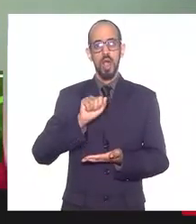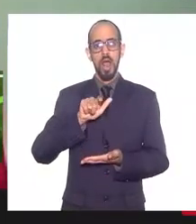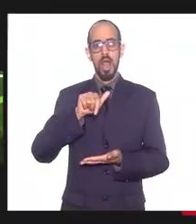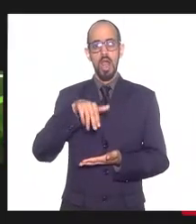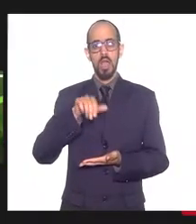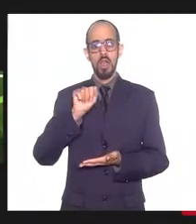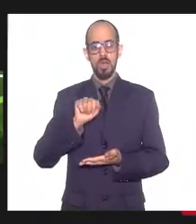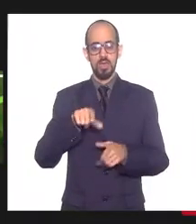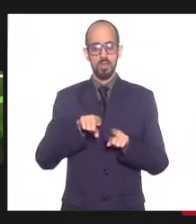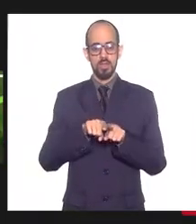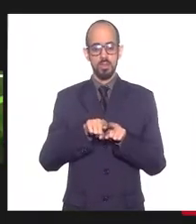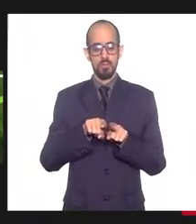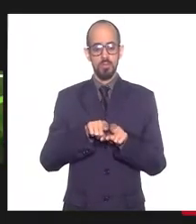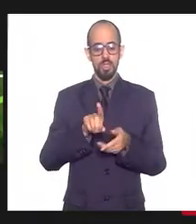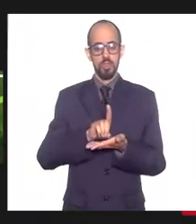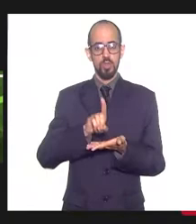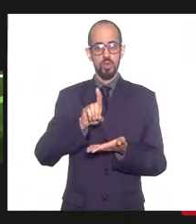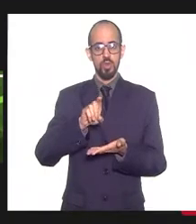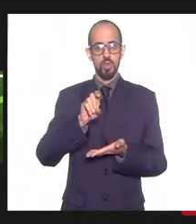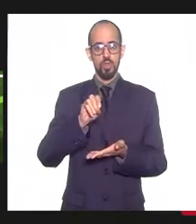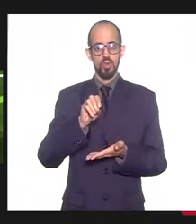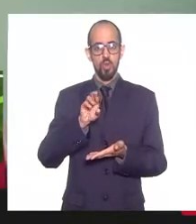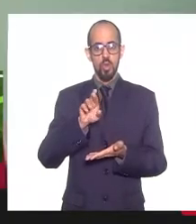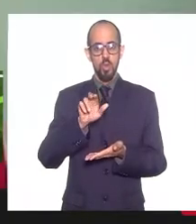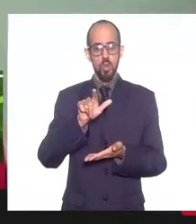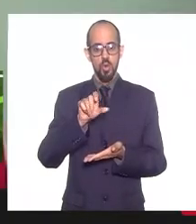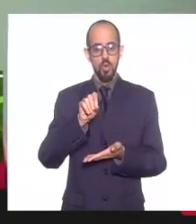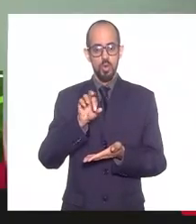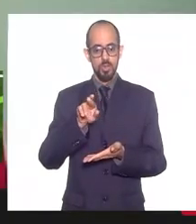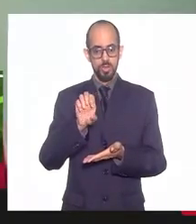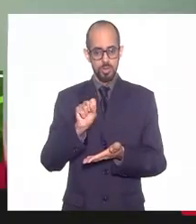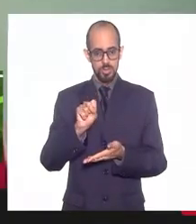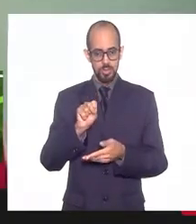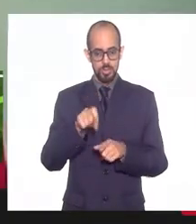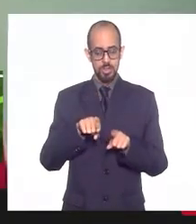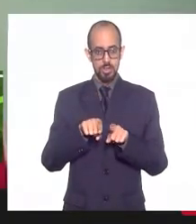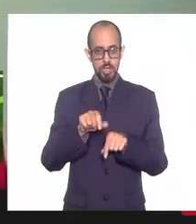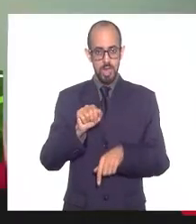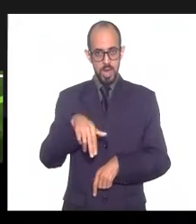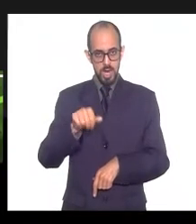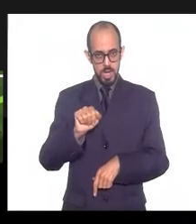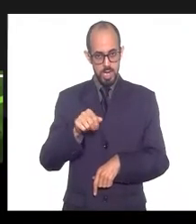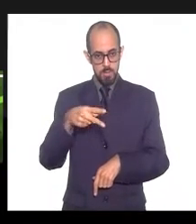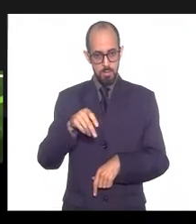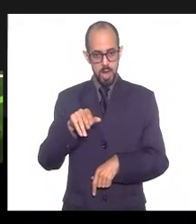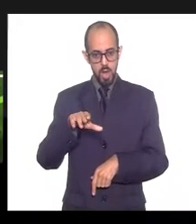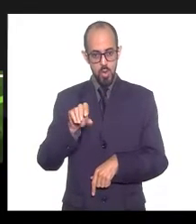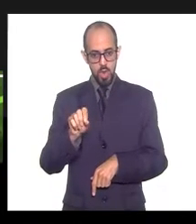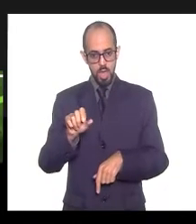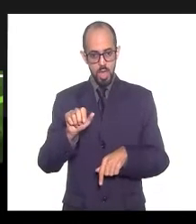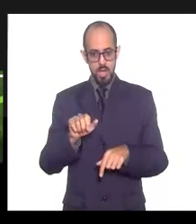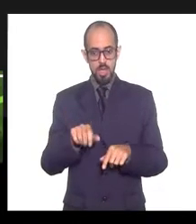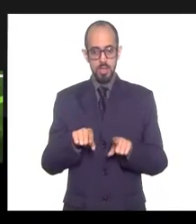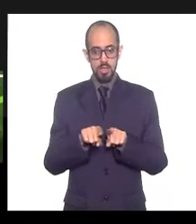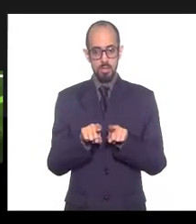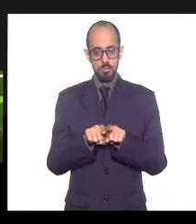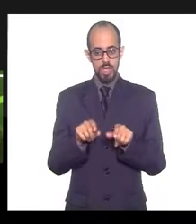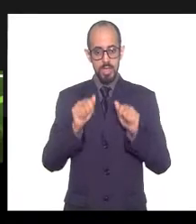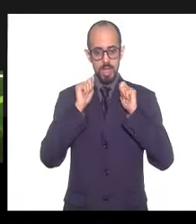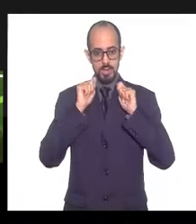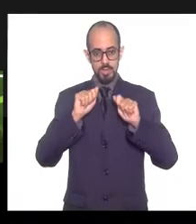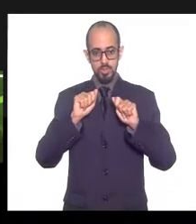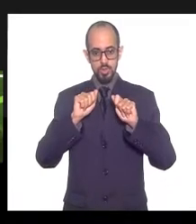da doutora Dolores Lima, da doutora Ana Paula Miranda, da assessoria da deputada